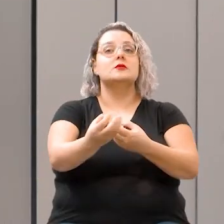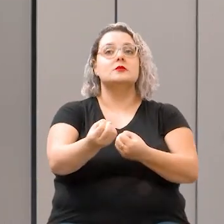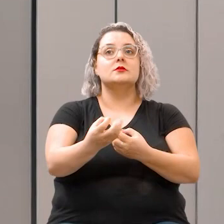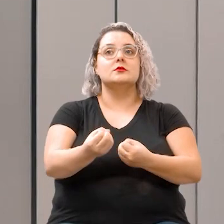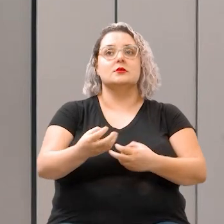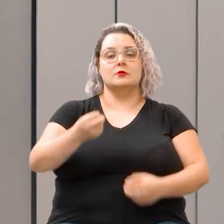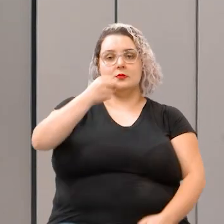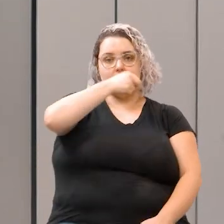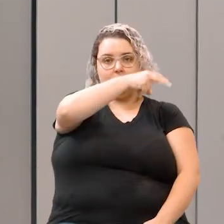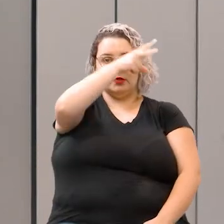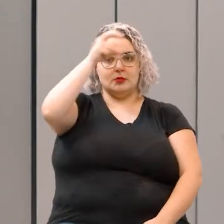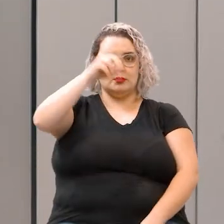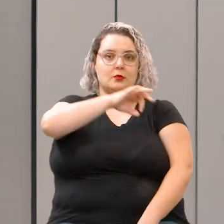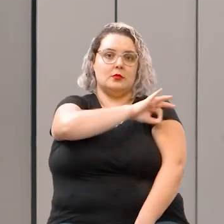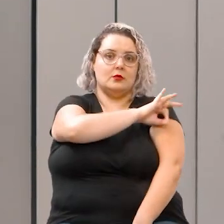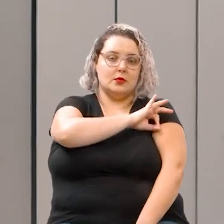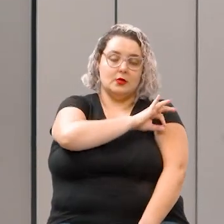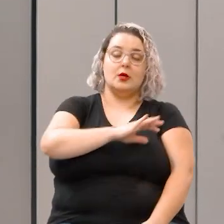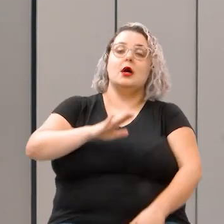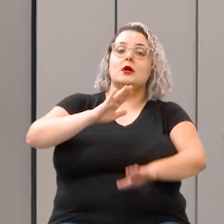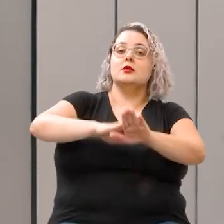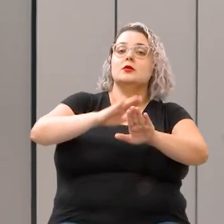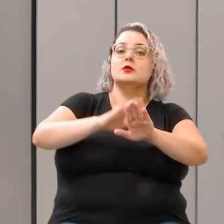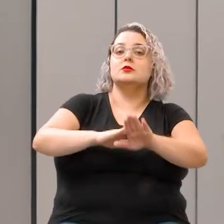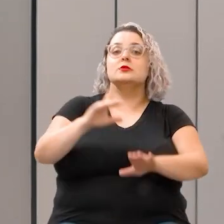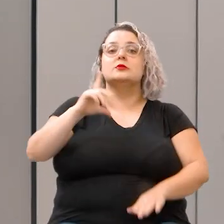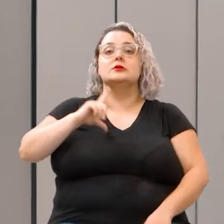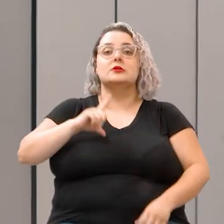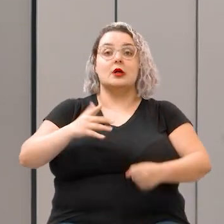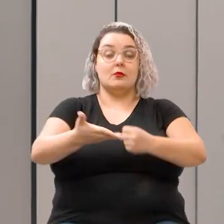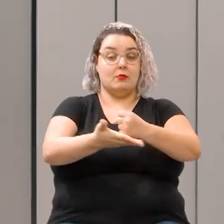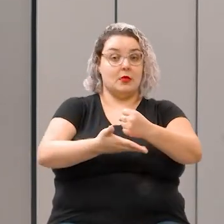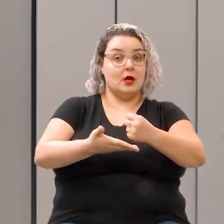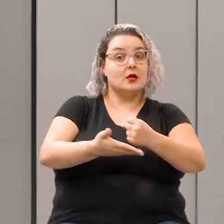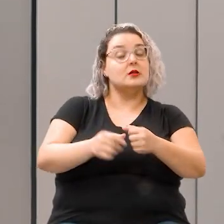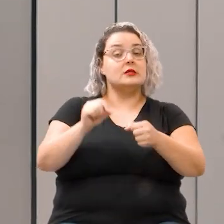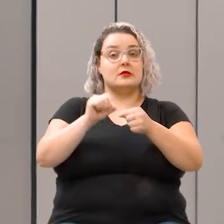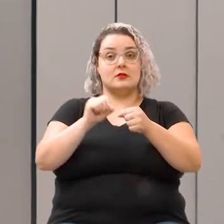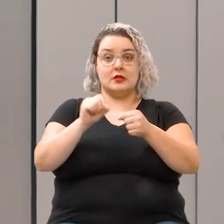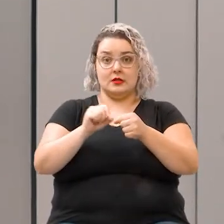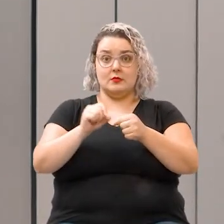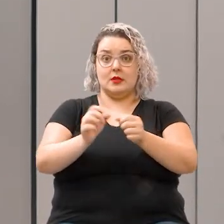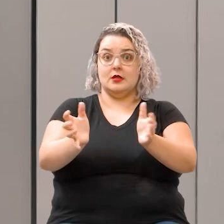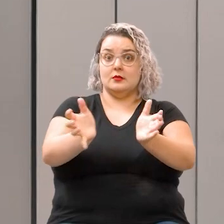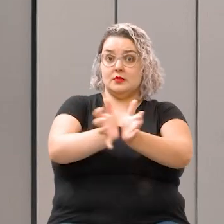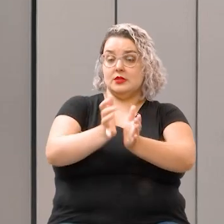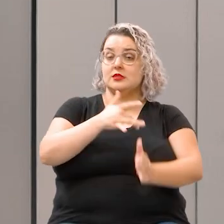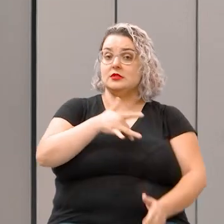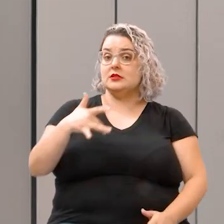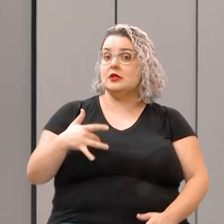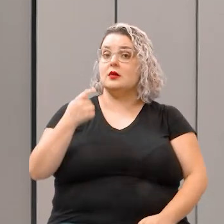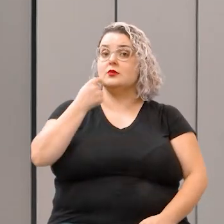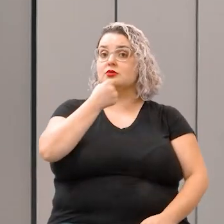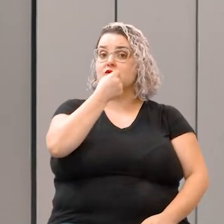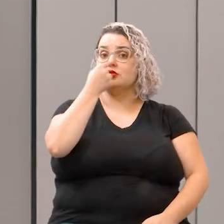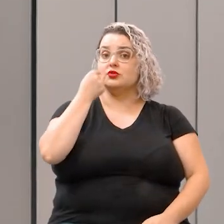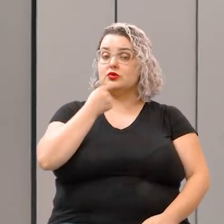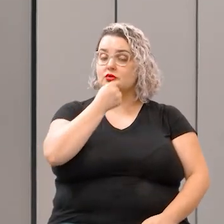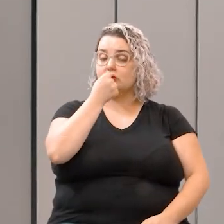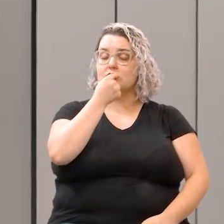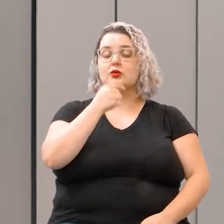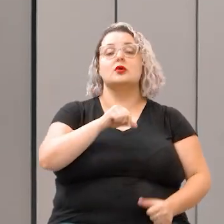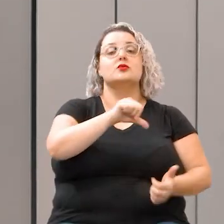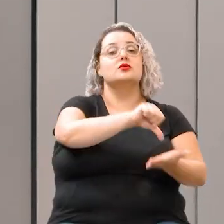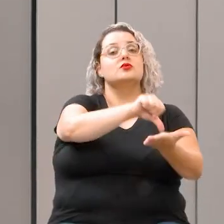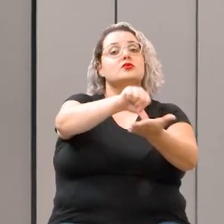da Prefeitura, as ações compreendem entre as básicas realizadas pelas equipes de saúde bucal das